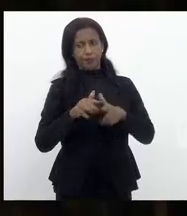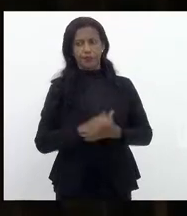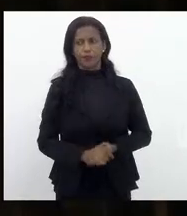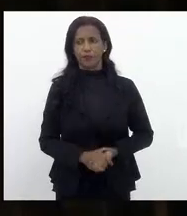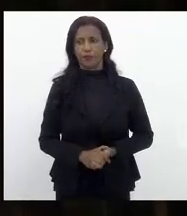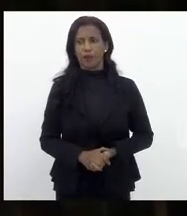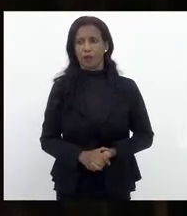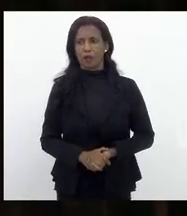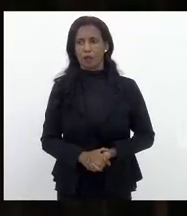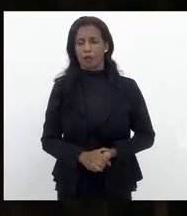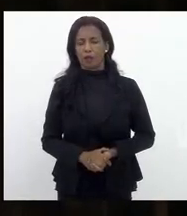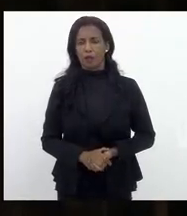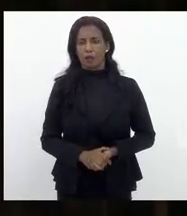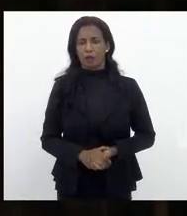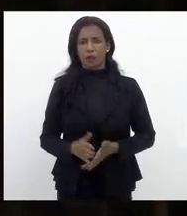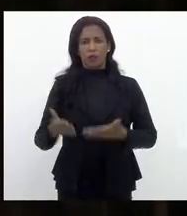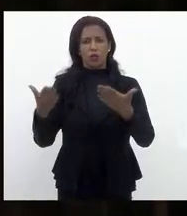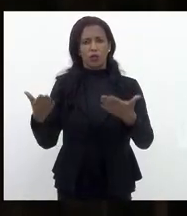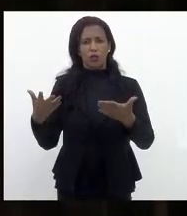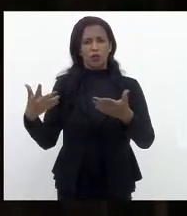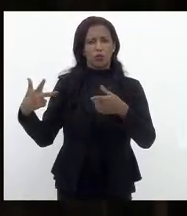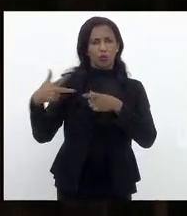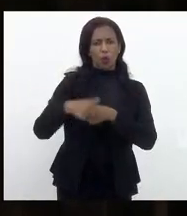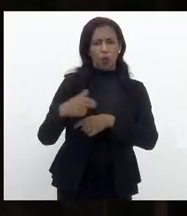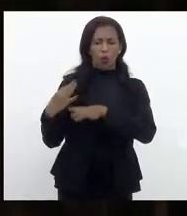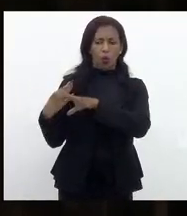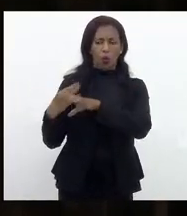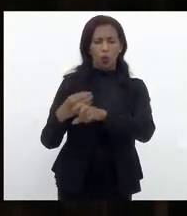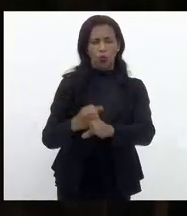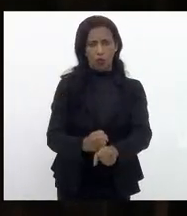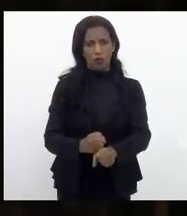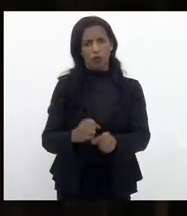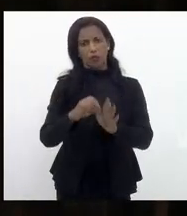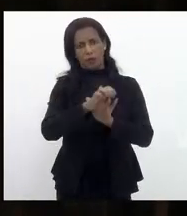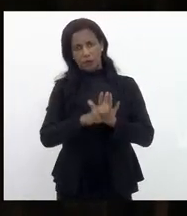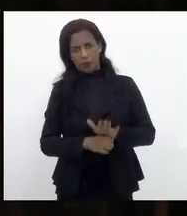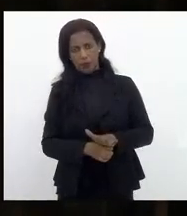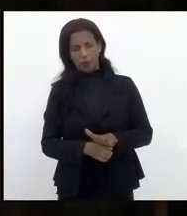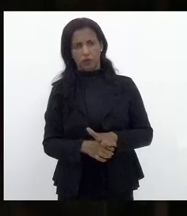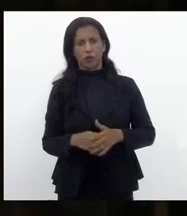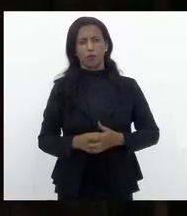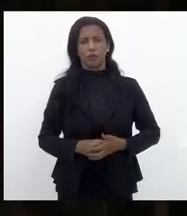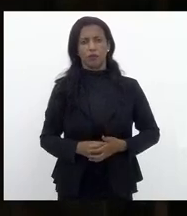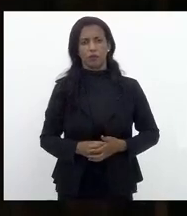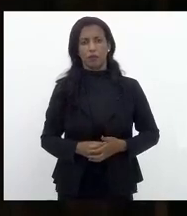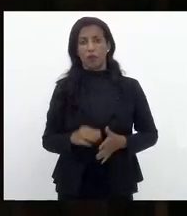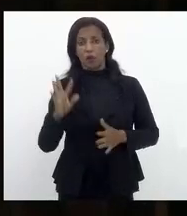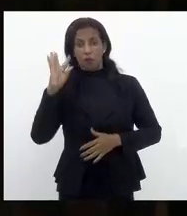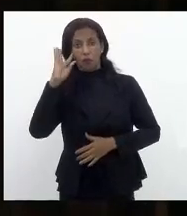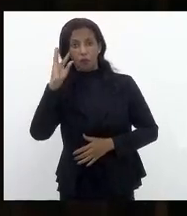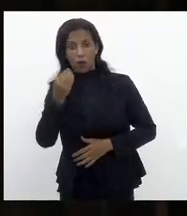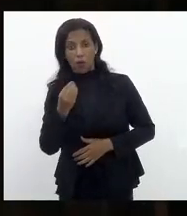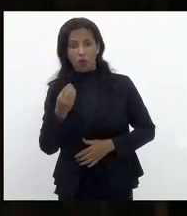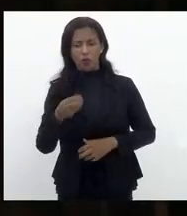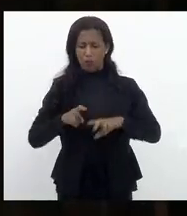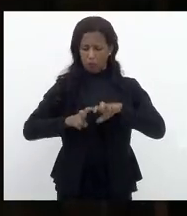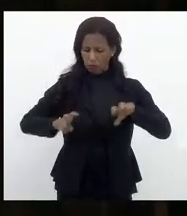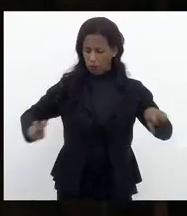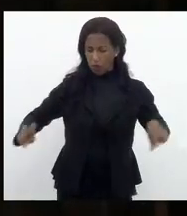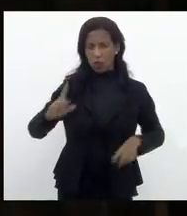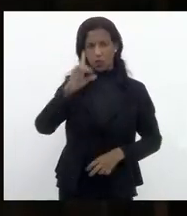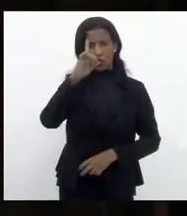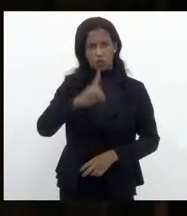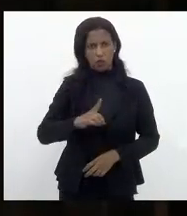isso faz com que se interrompa a contagem de prazos para as emendas disso foi resolvido pela mesa diretora